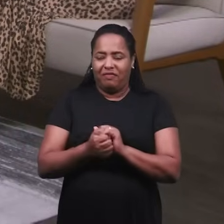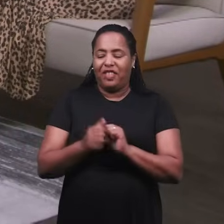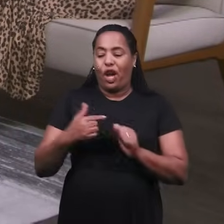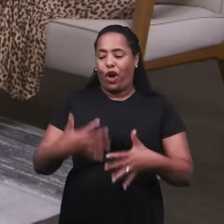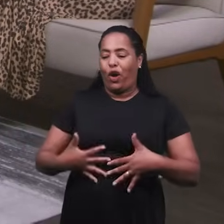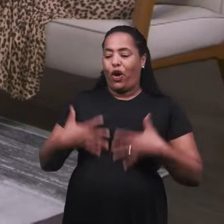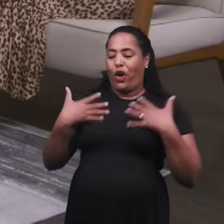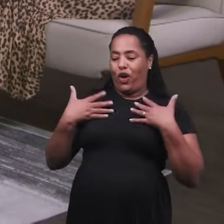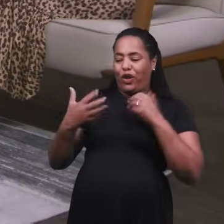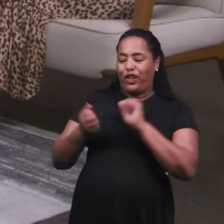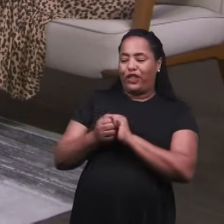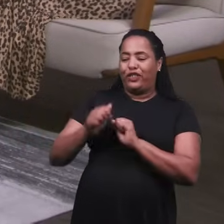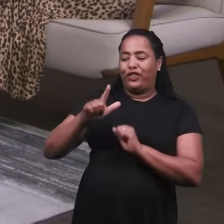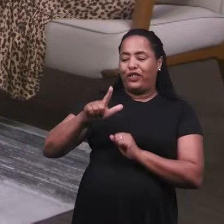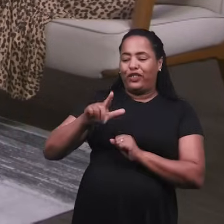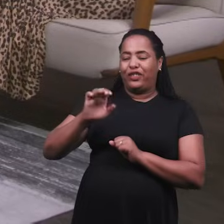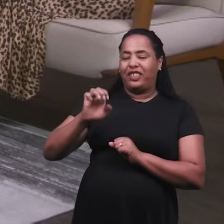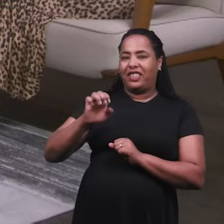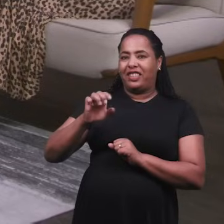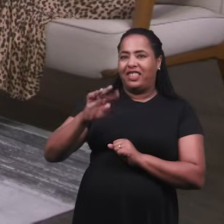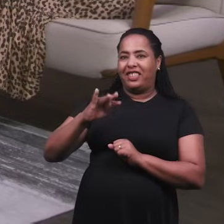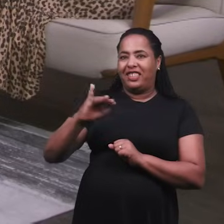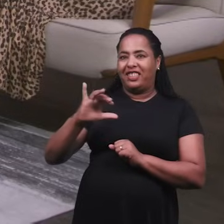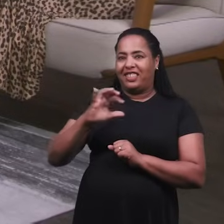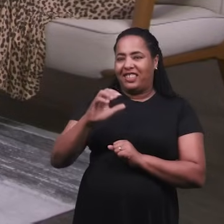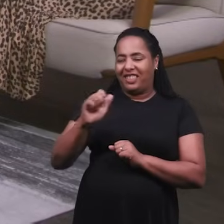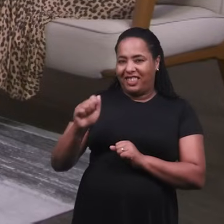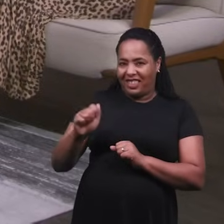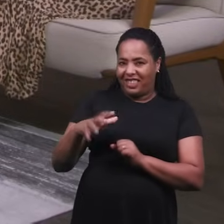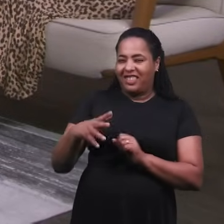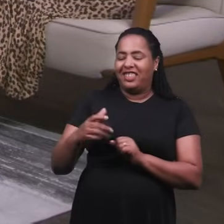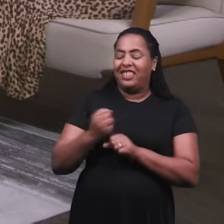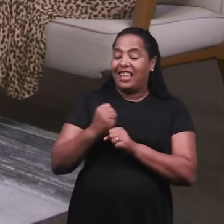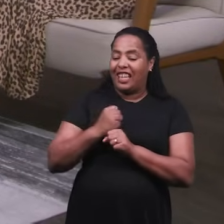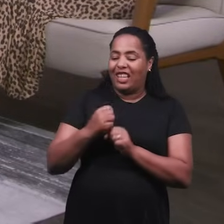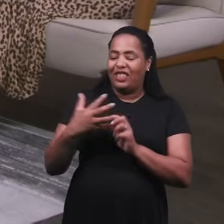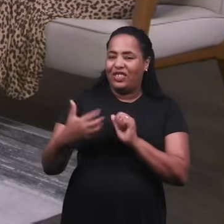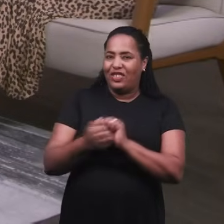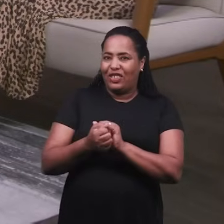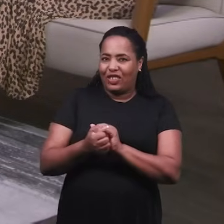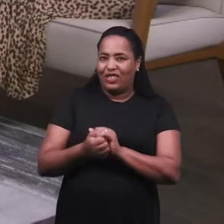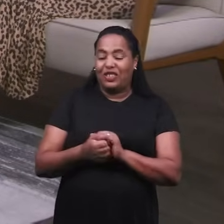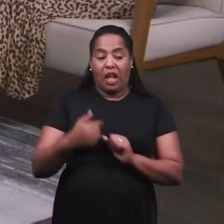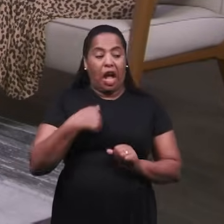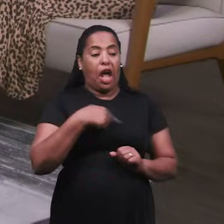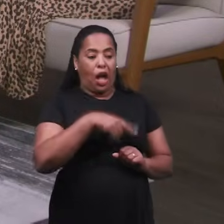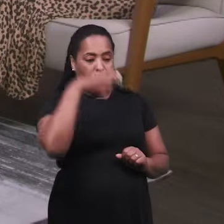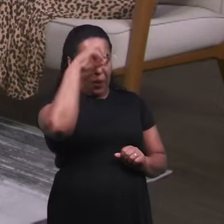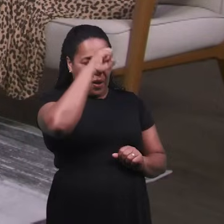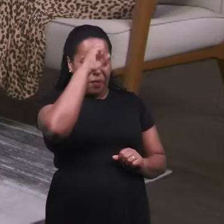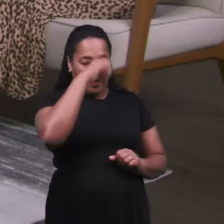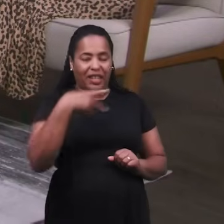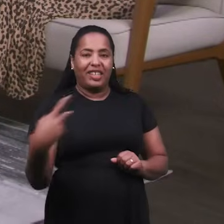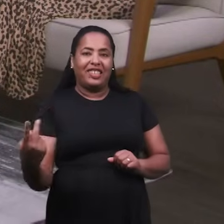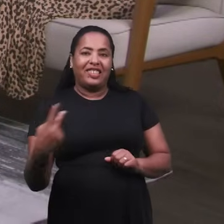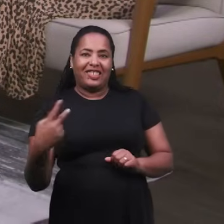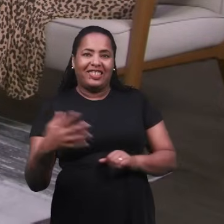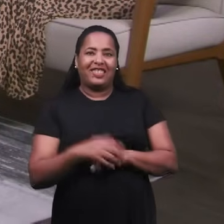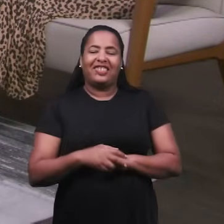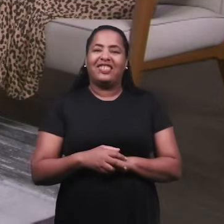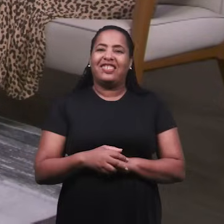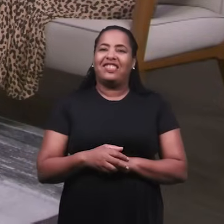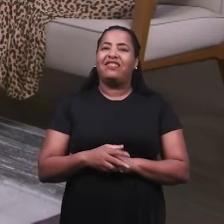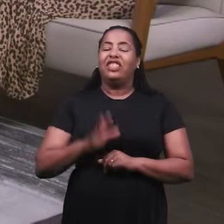com Letícia há muitos anos. A honra de aprender com Carla há muitos anos. Coisa boa, a gente nem sabia, né?